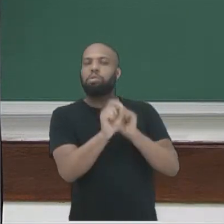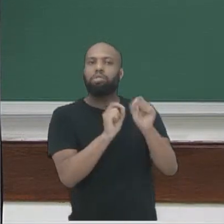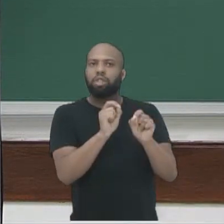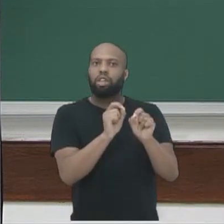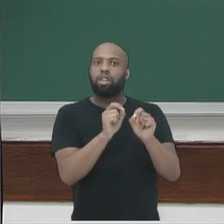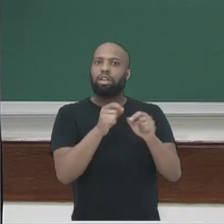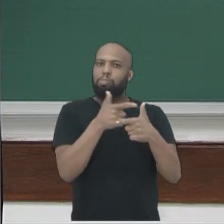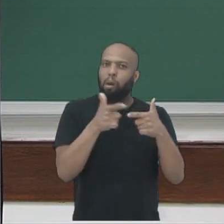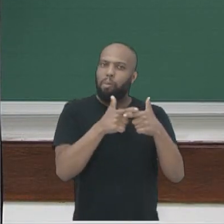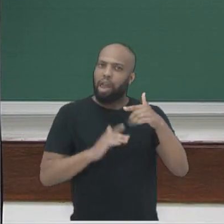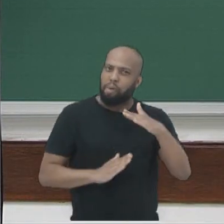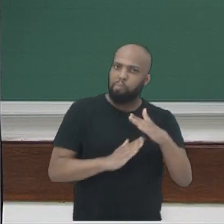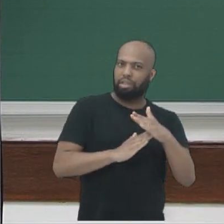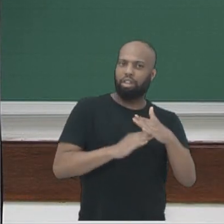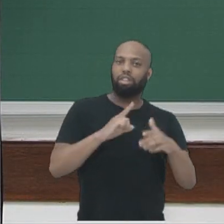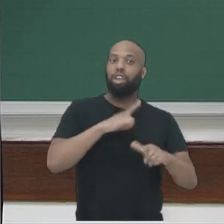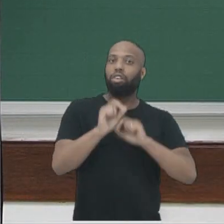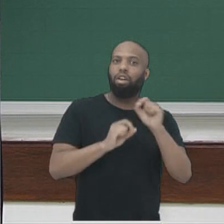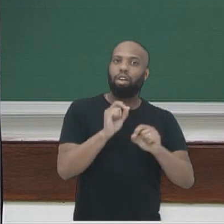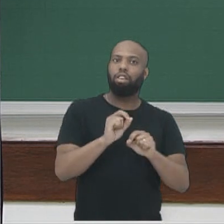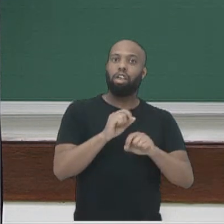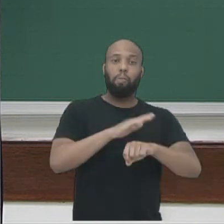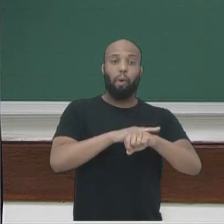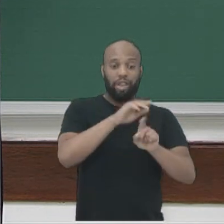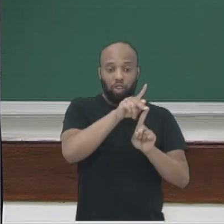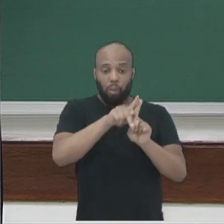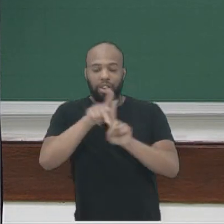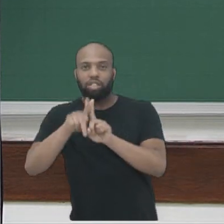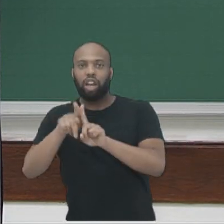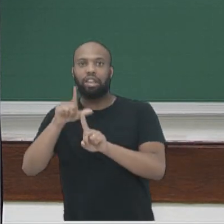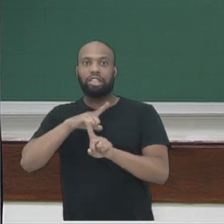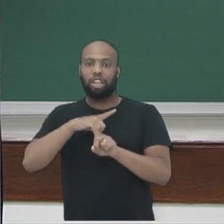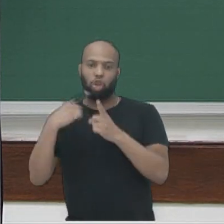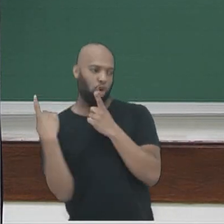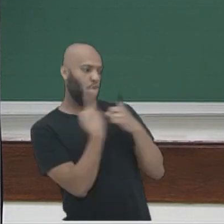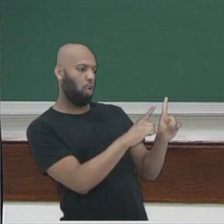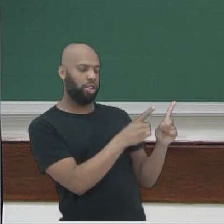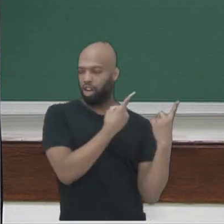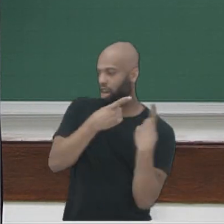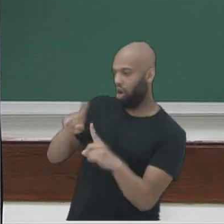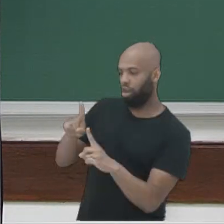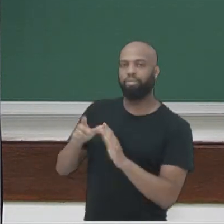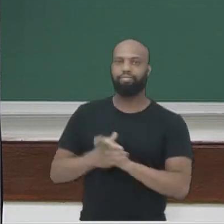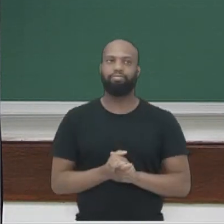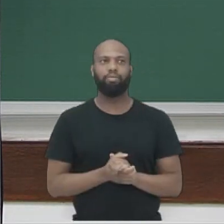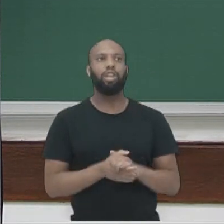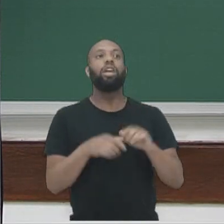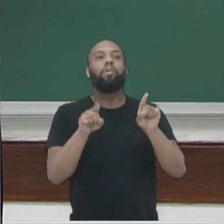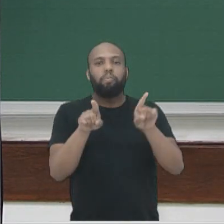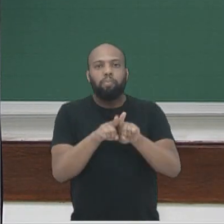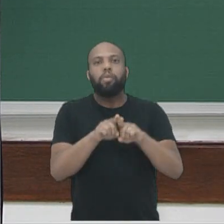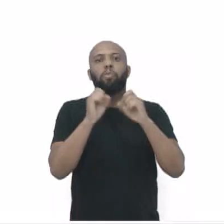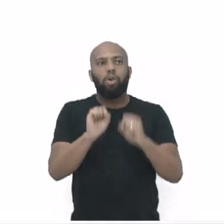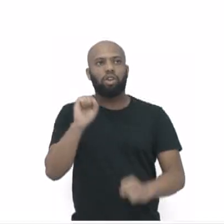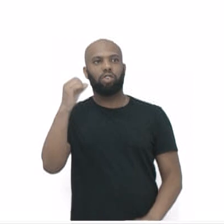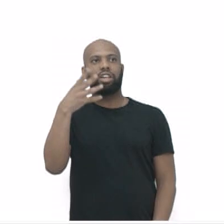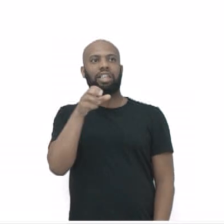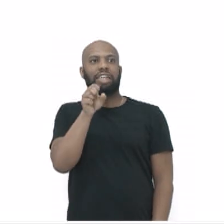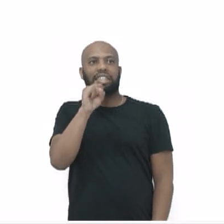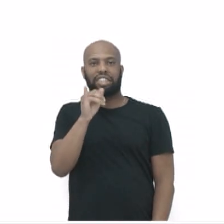situação inicial, como que começa? Inicia descrevendo os personagens, a personagem, principalmente antagonista,